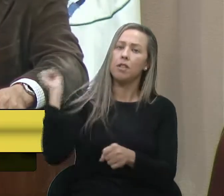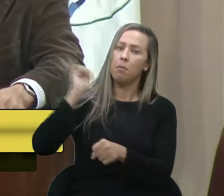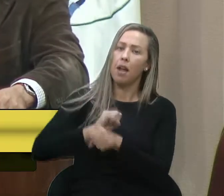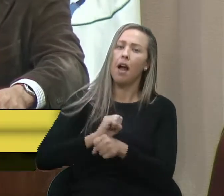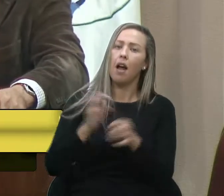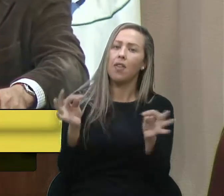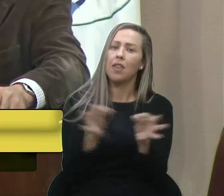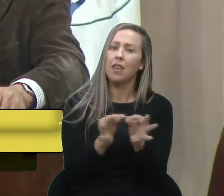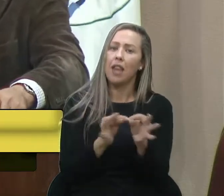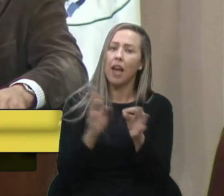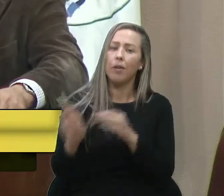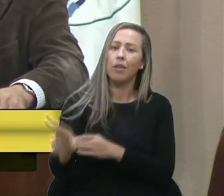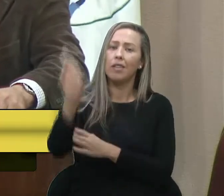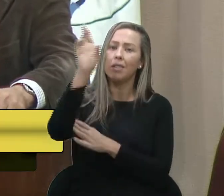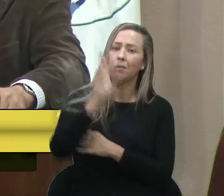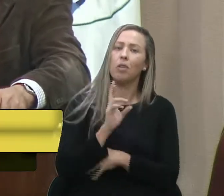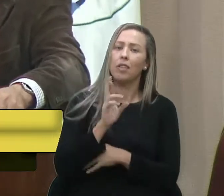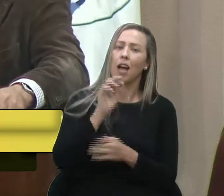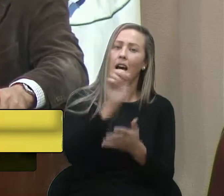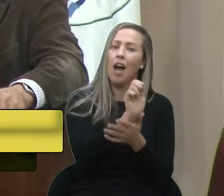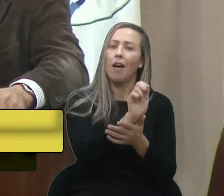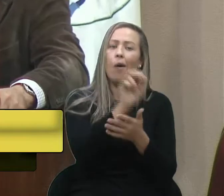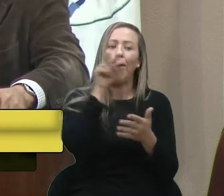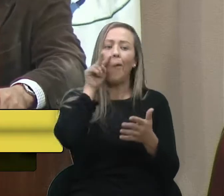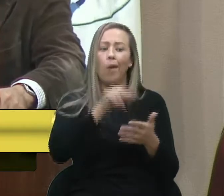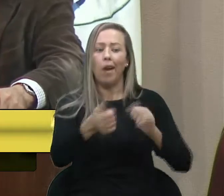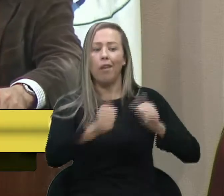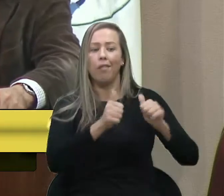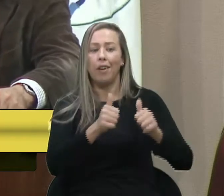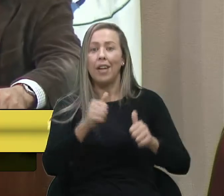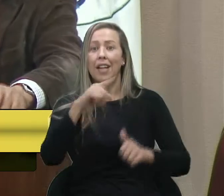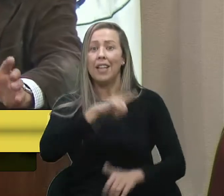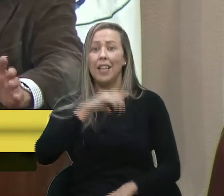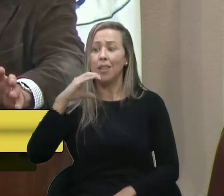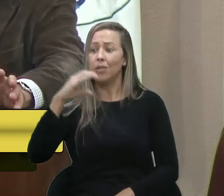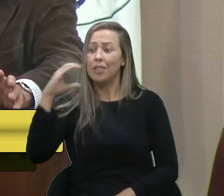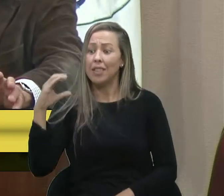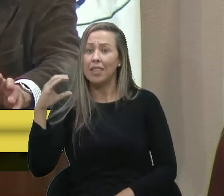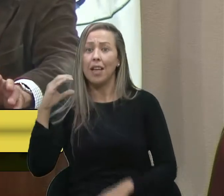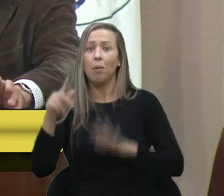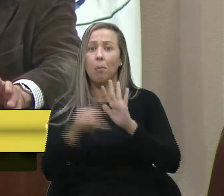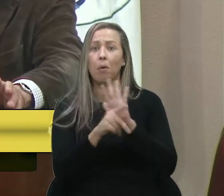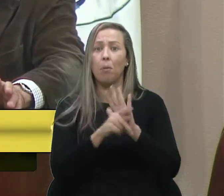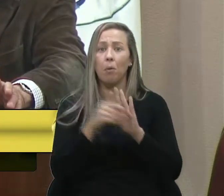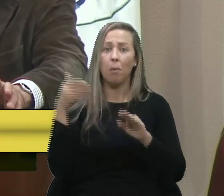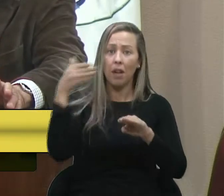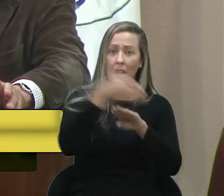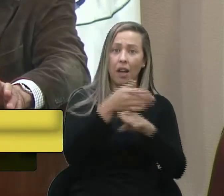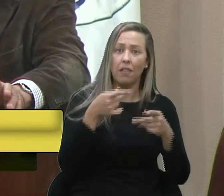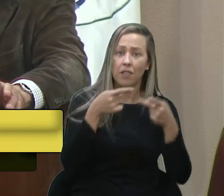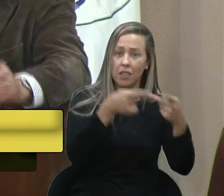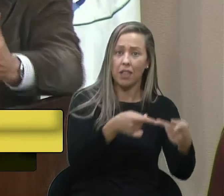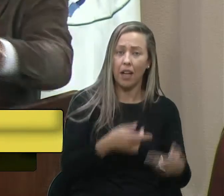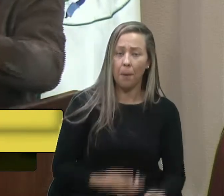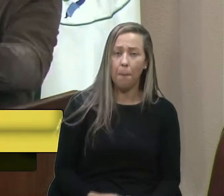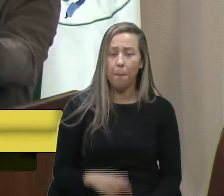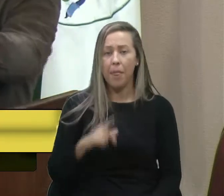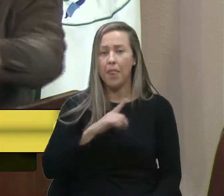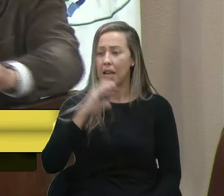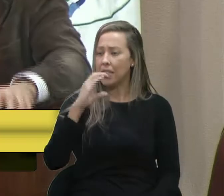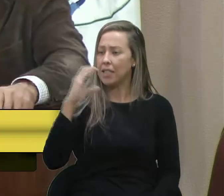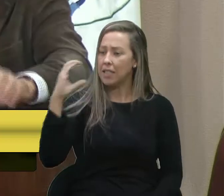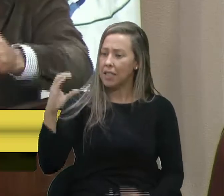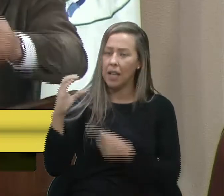técnico ir na propriedade, avaliar, sendo que tem o CC lá para isso do município, Tem você sempre